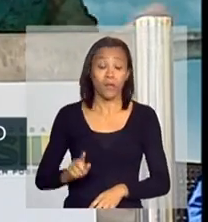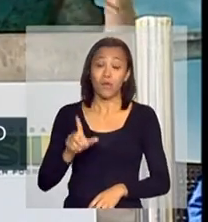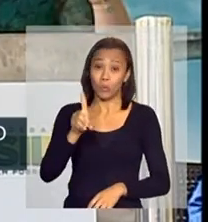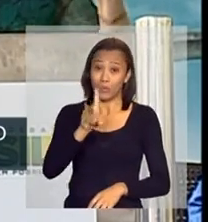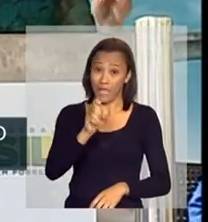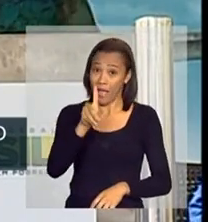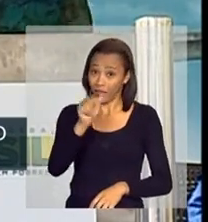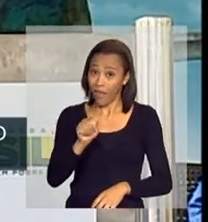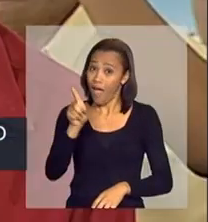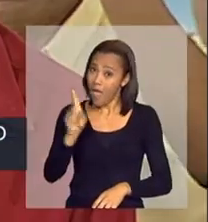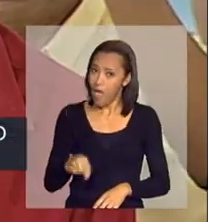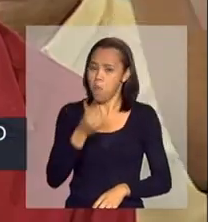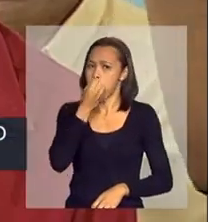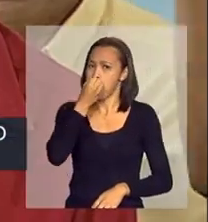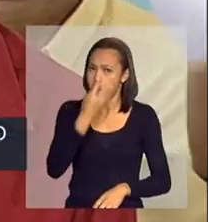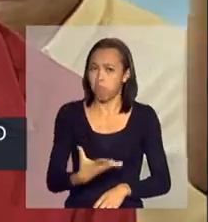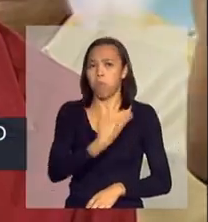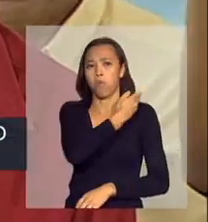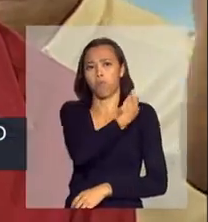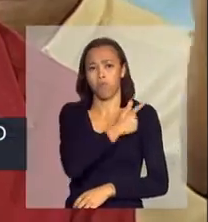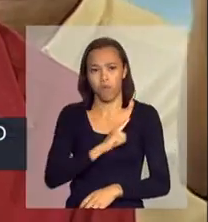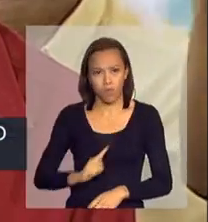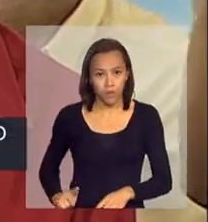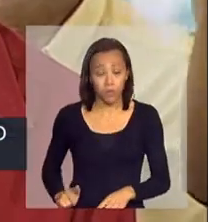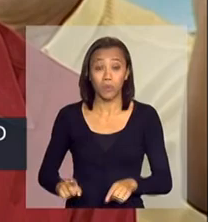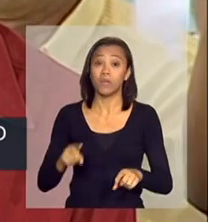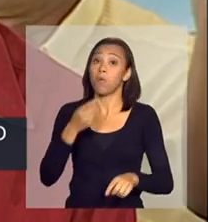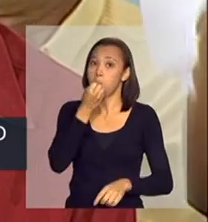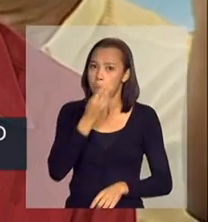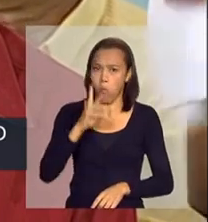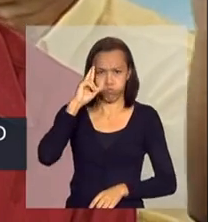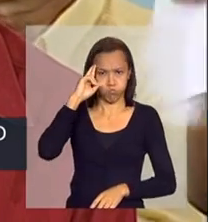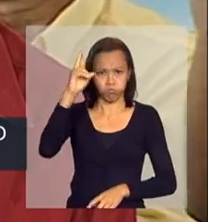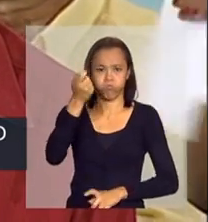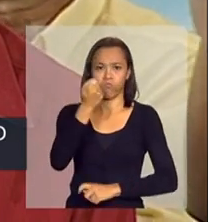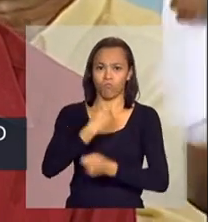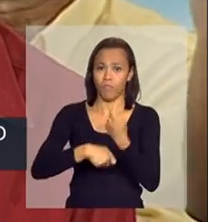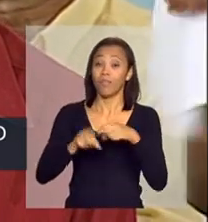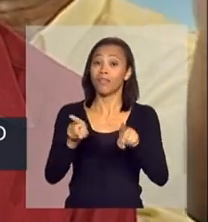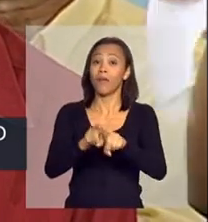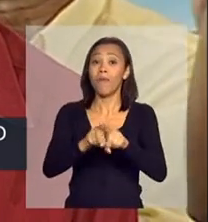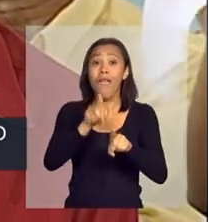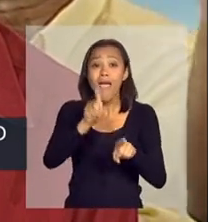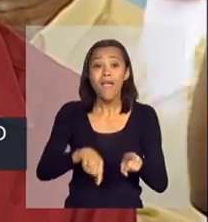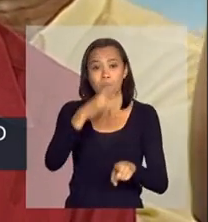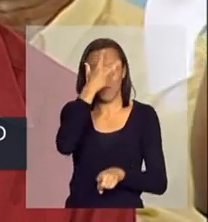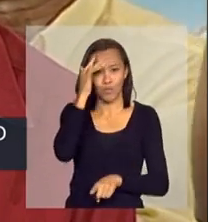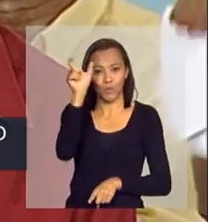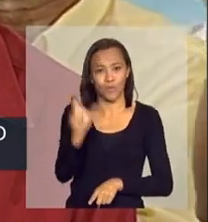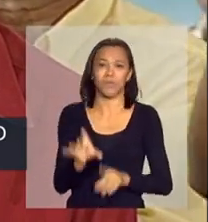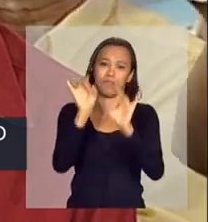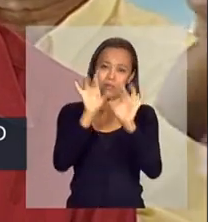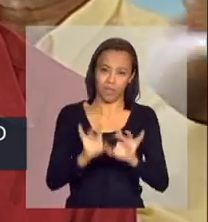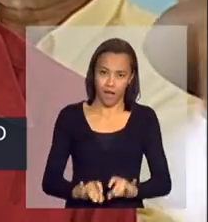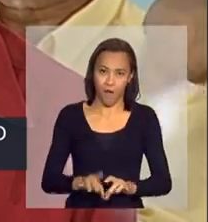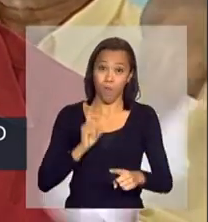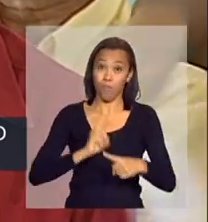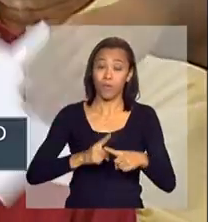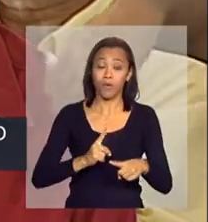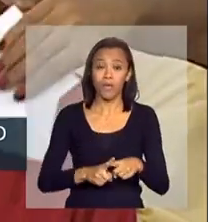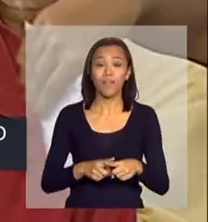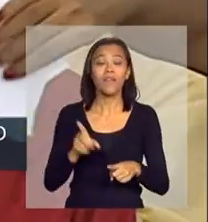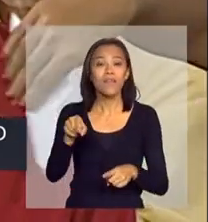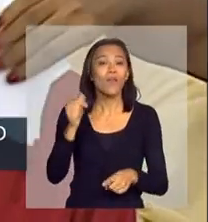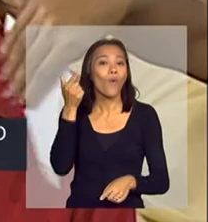ser um grande governador, um grande gestor, é uma pessoa especial, porque ele